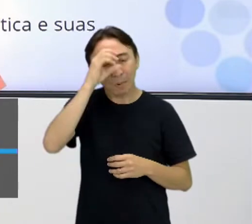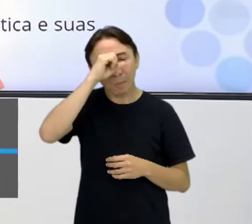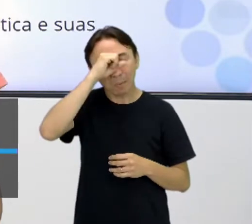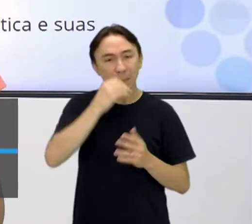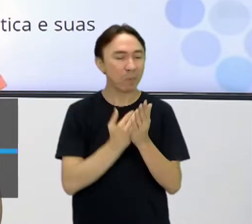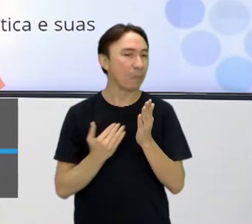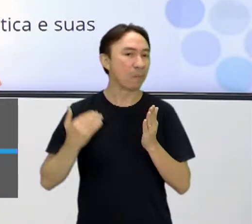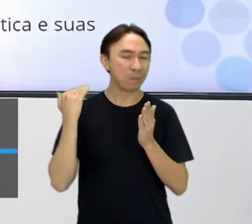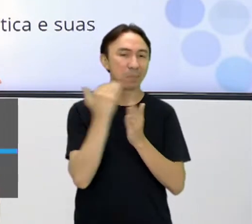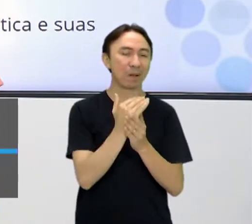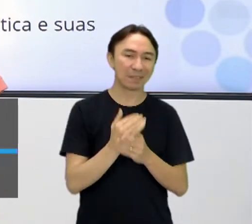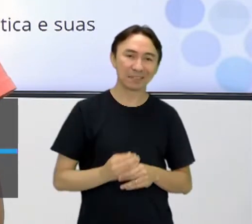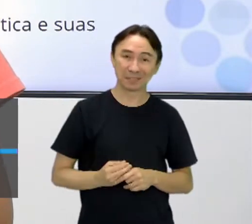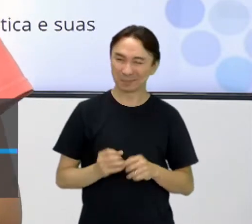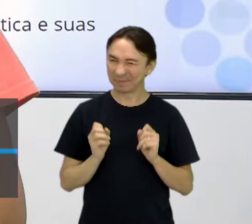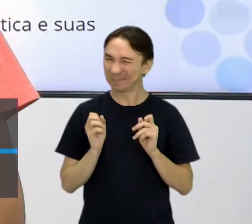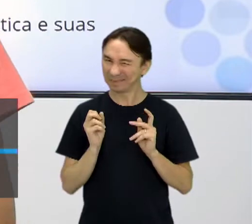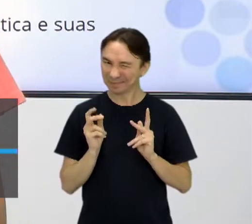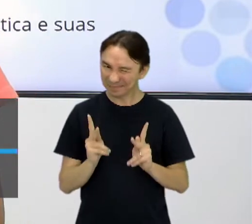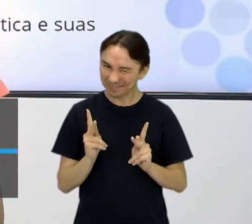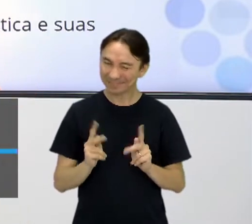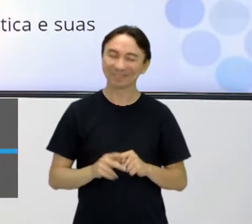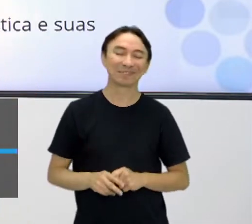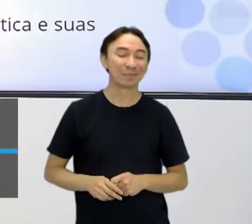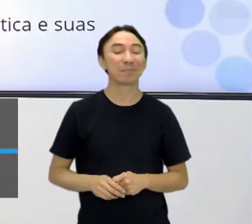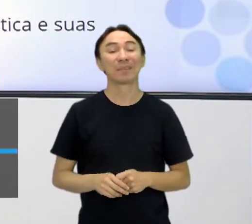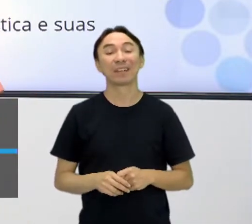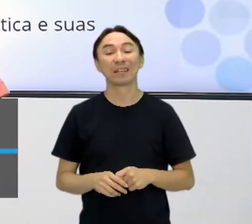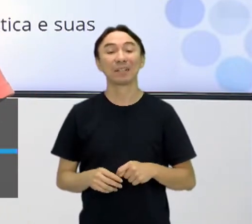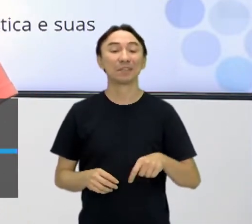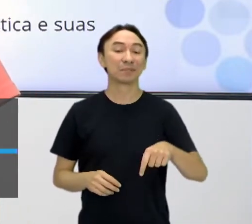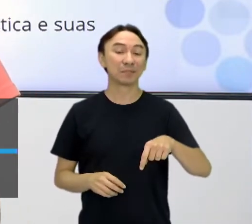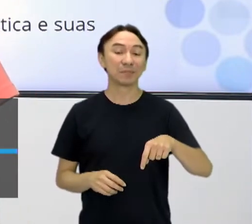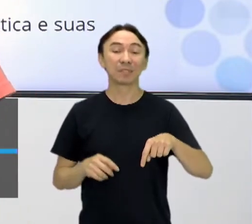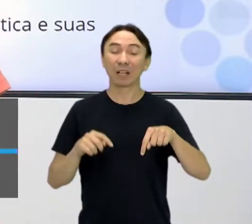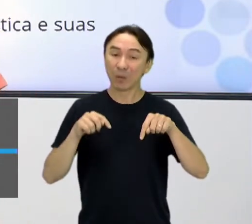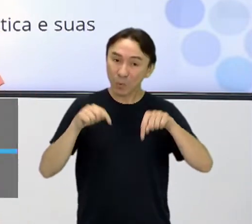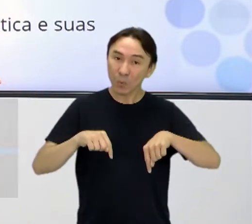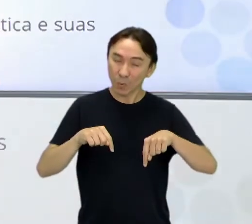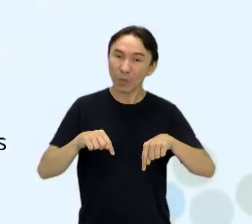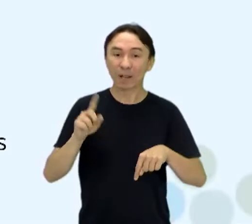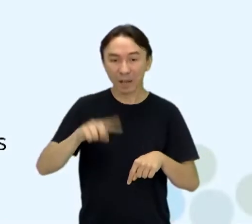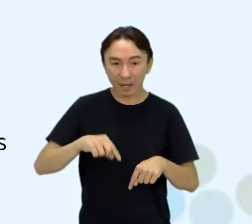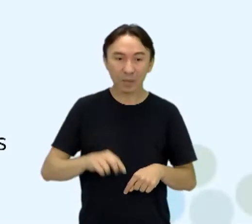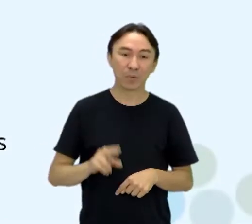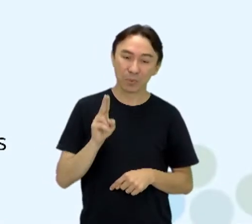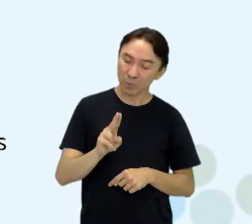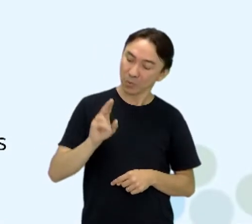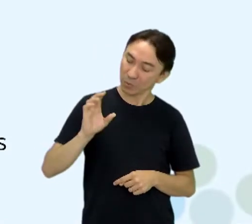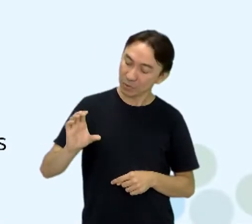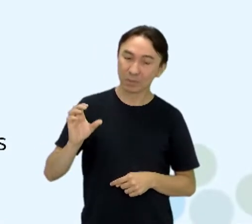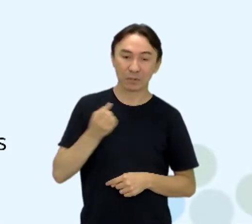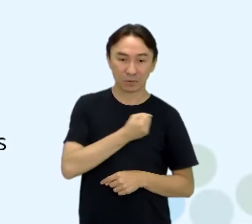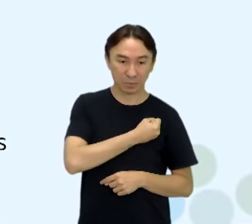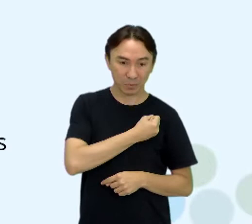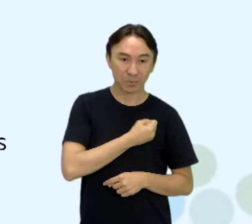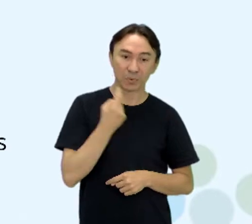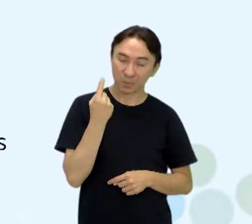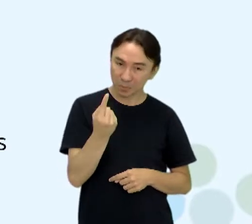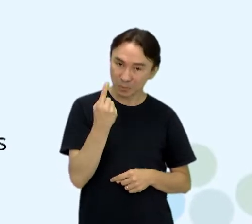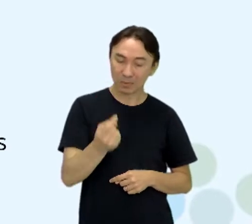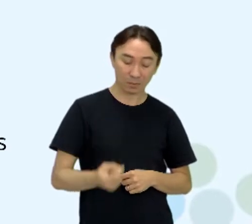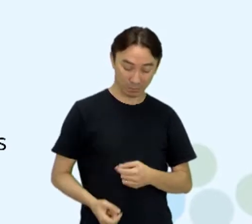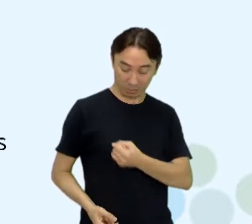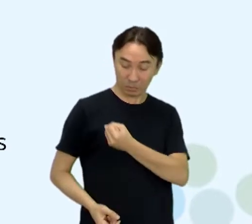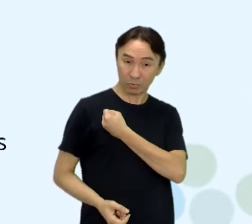bem? Então essa é a proposta. Estamos ali na unidade curricular de número 1, né, números também importam, e o